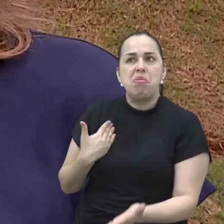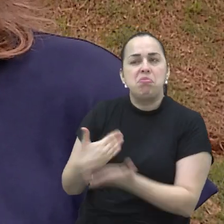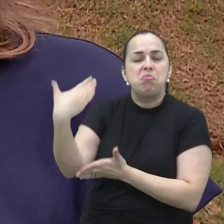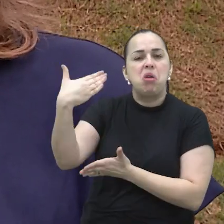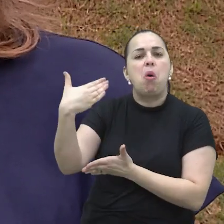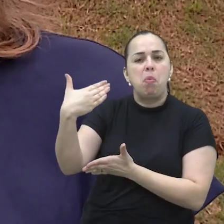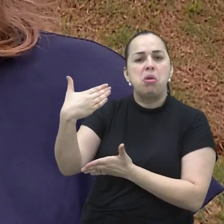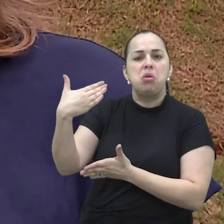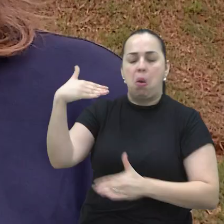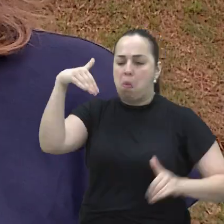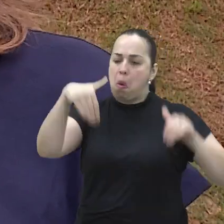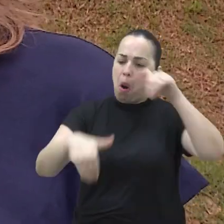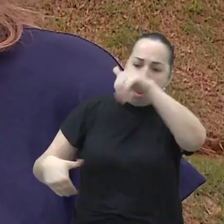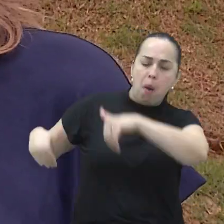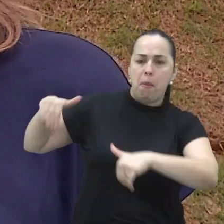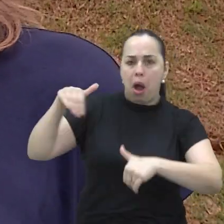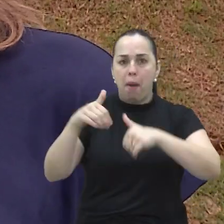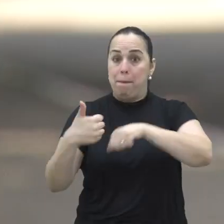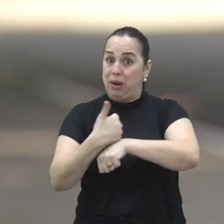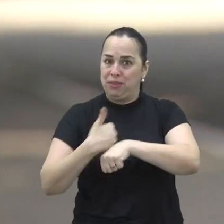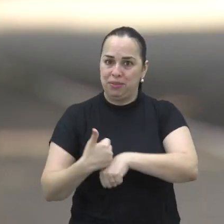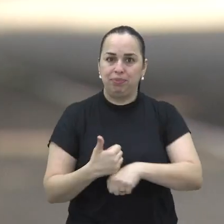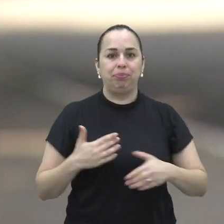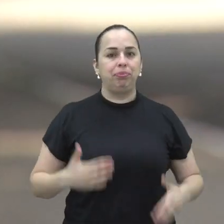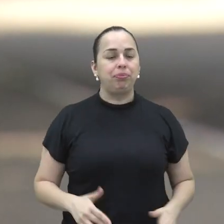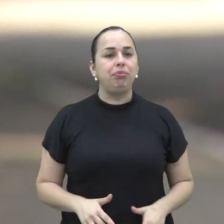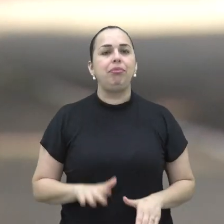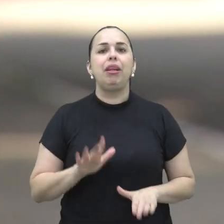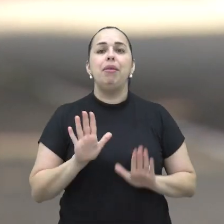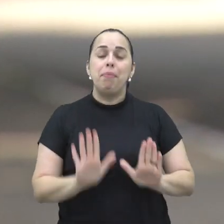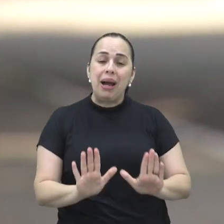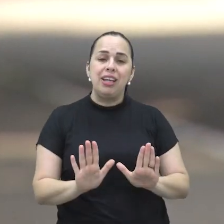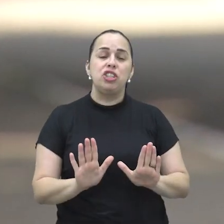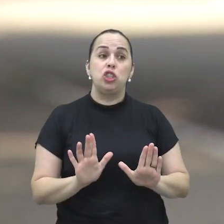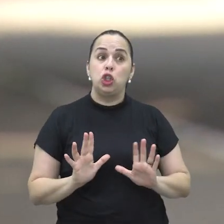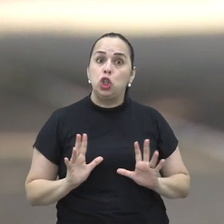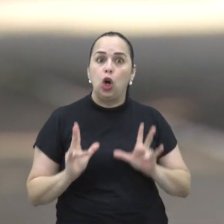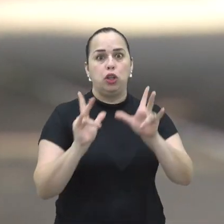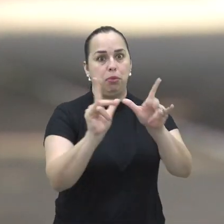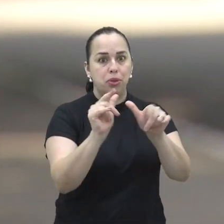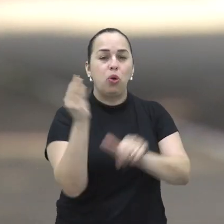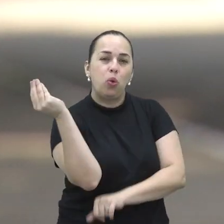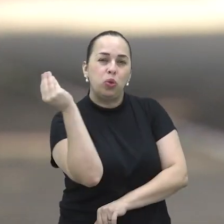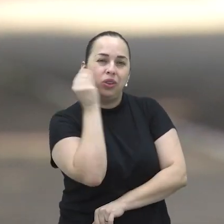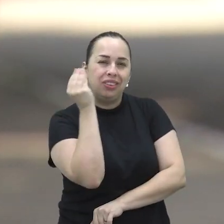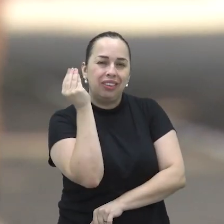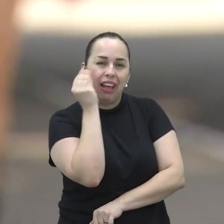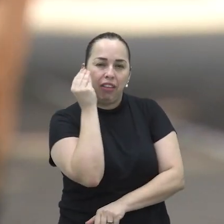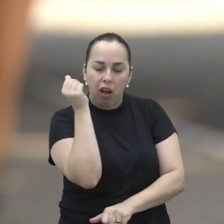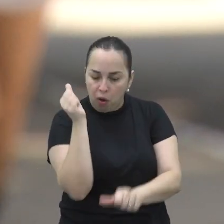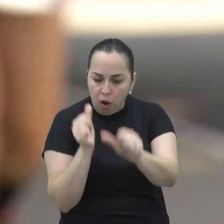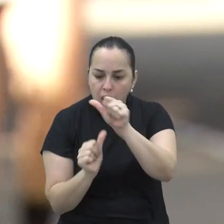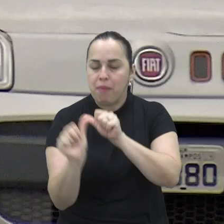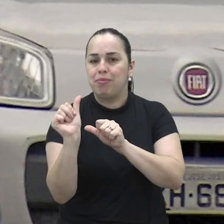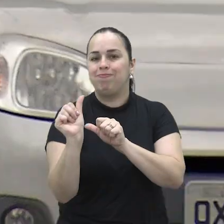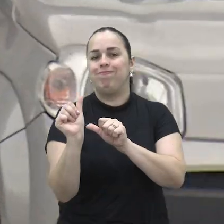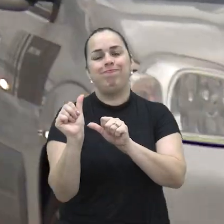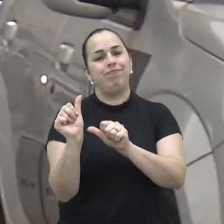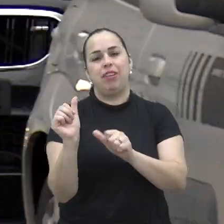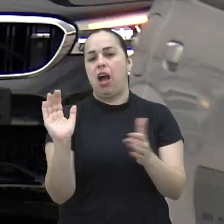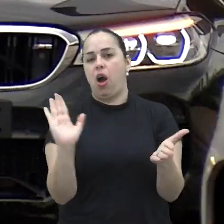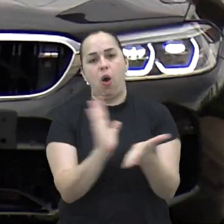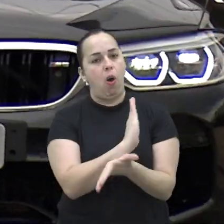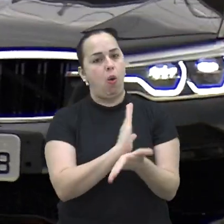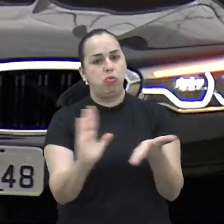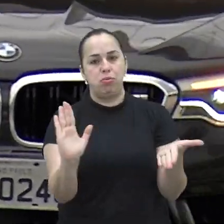vida no esporte. Mas nem todas as pessoas têm a oportunidade de recomeçar como a Rosana.